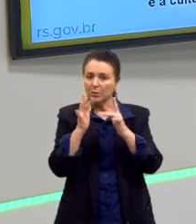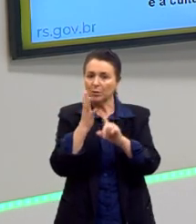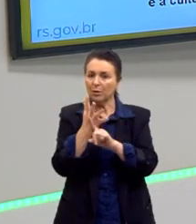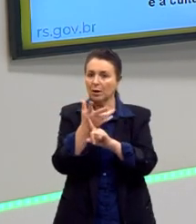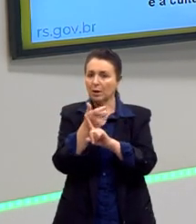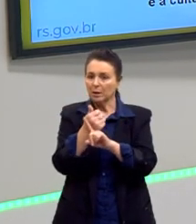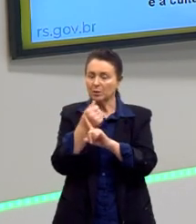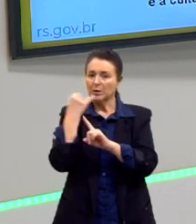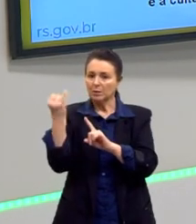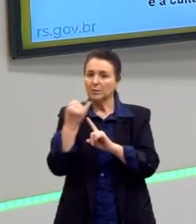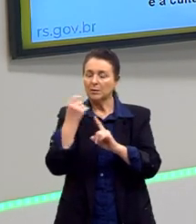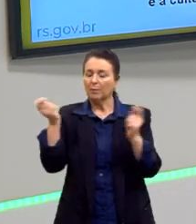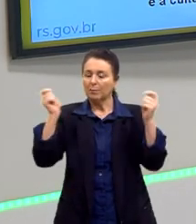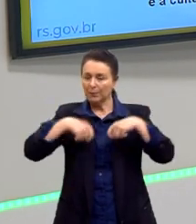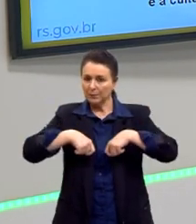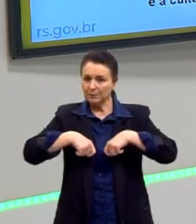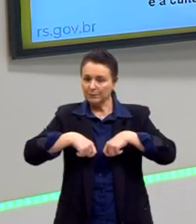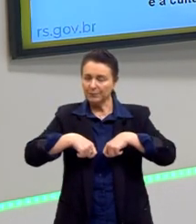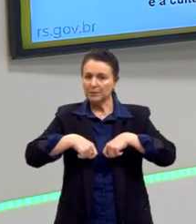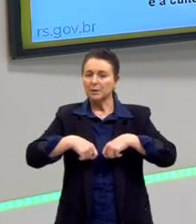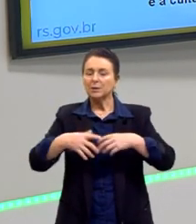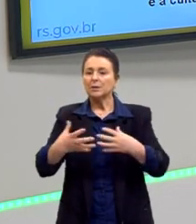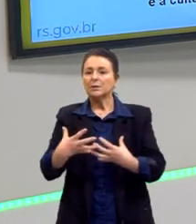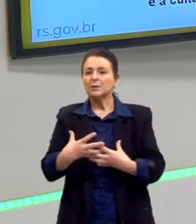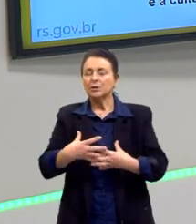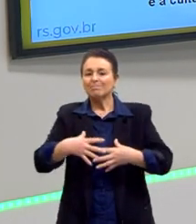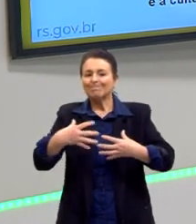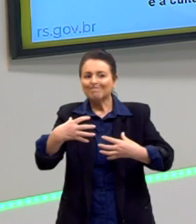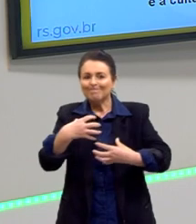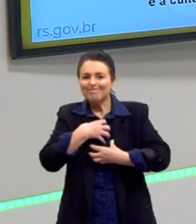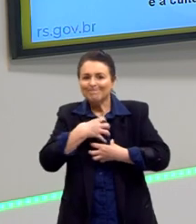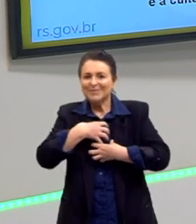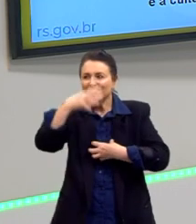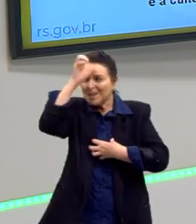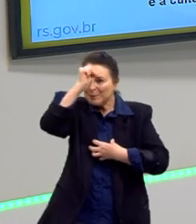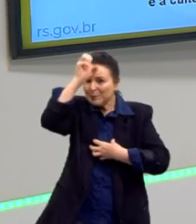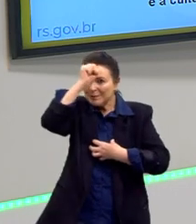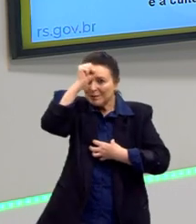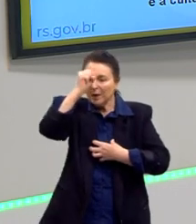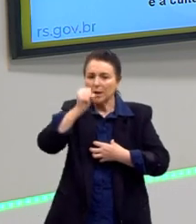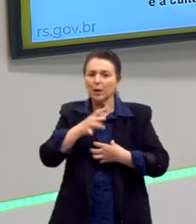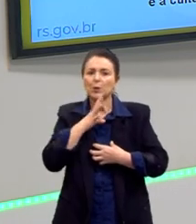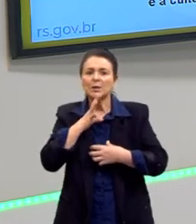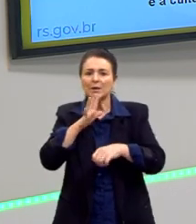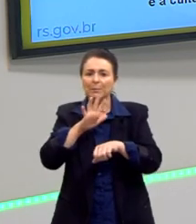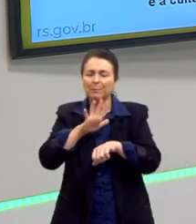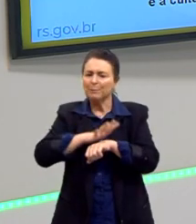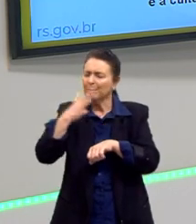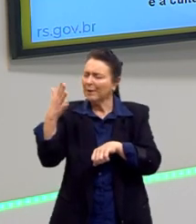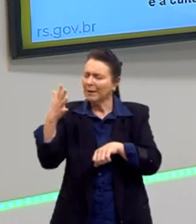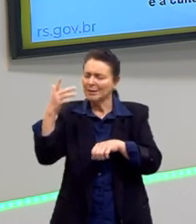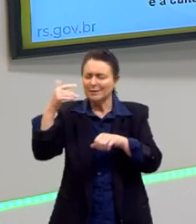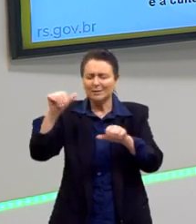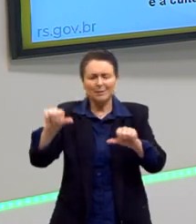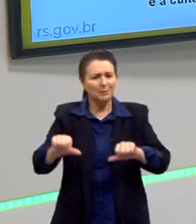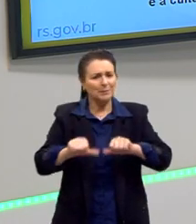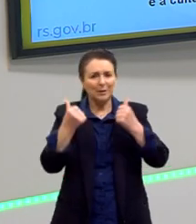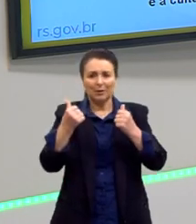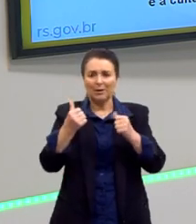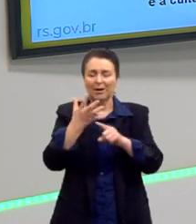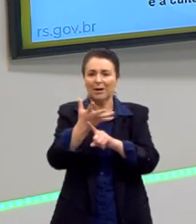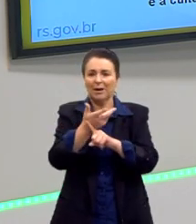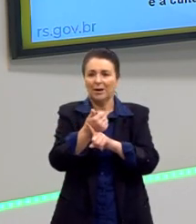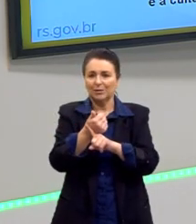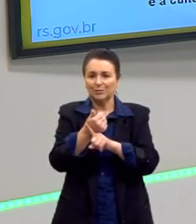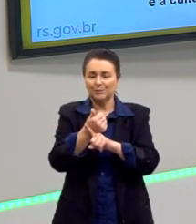essa possibilidade de Educação do nosso sentido e conhecemos melhor a arte certo e por fim